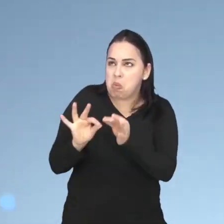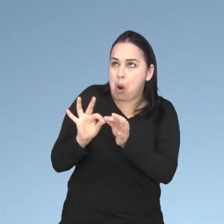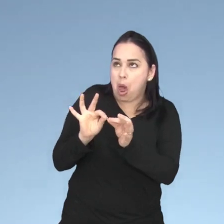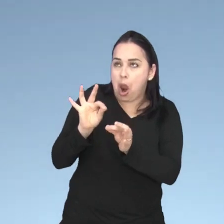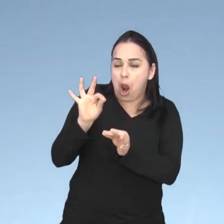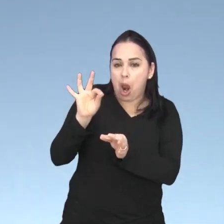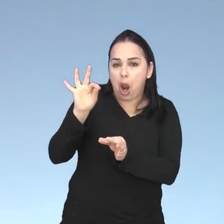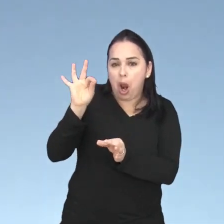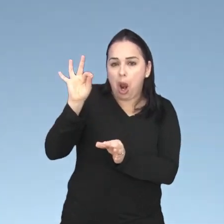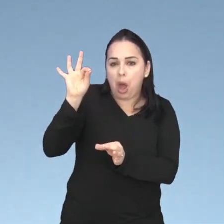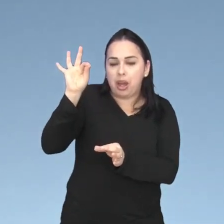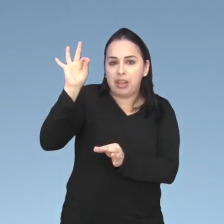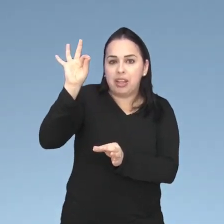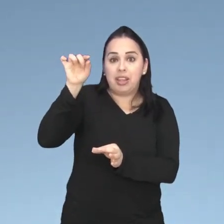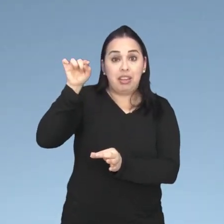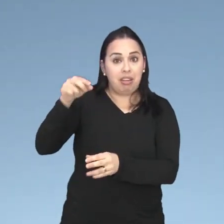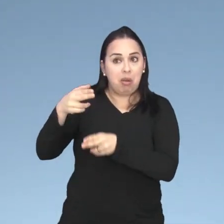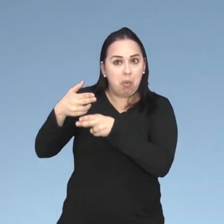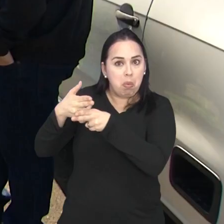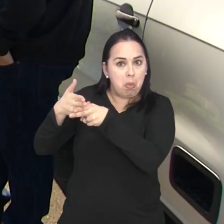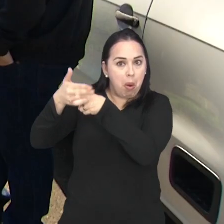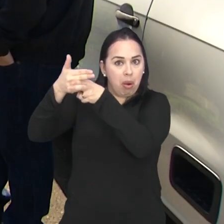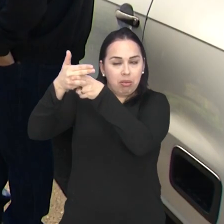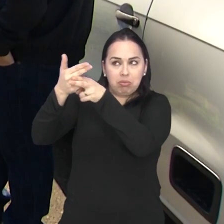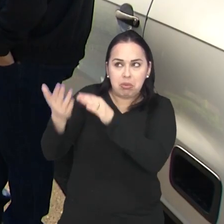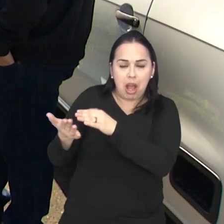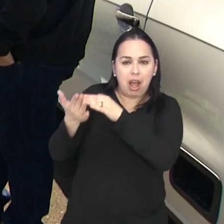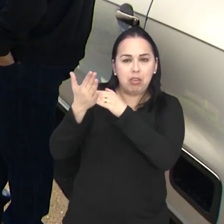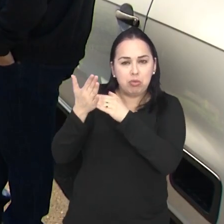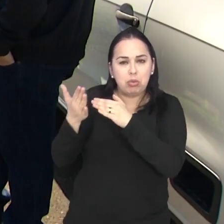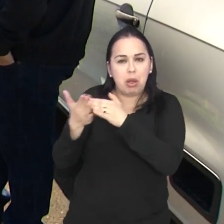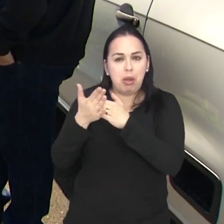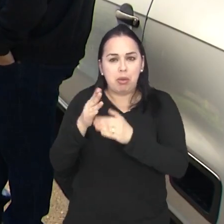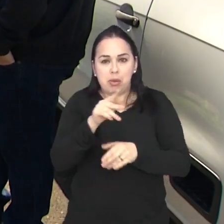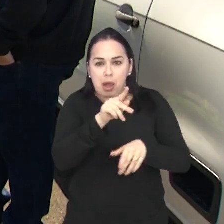e permite que o satélite gere dados que ajudam os